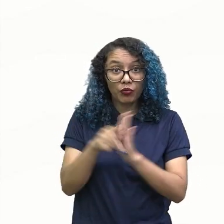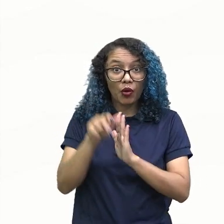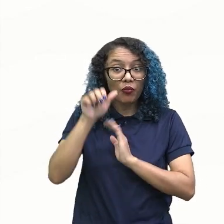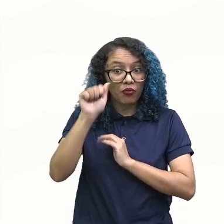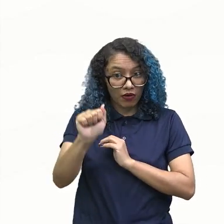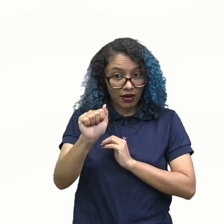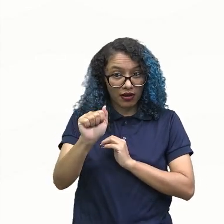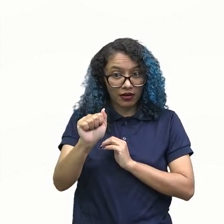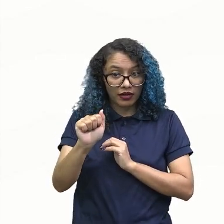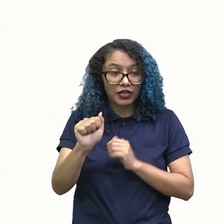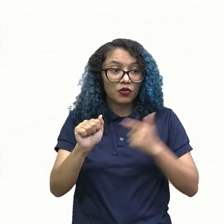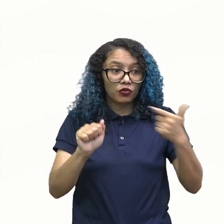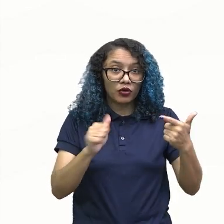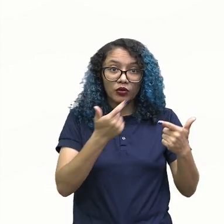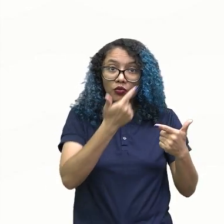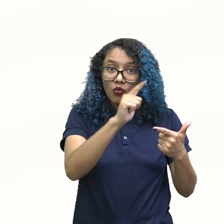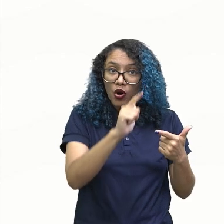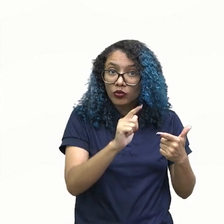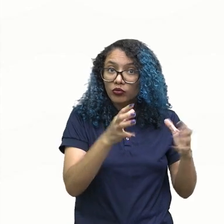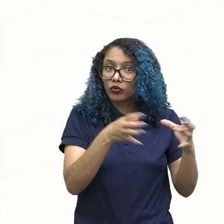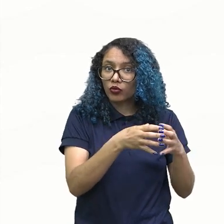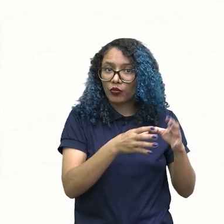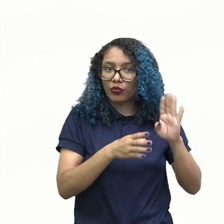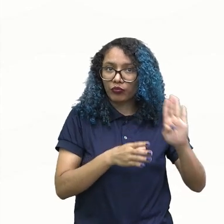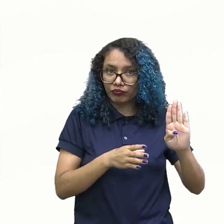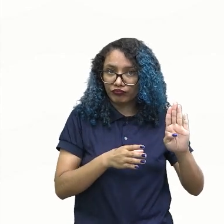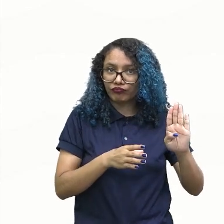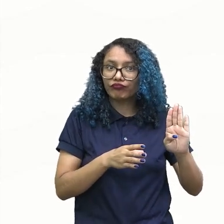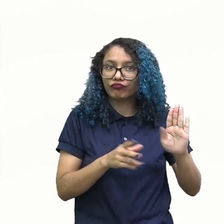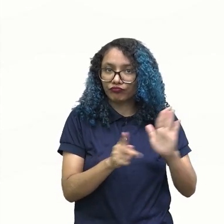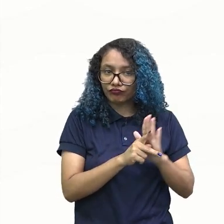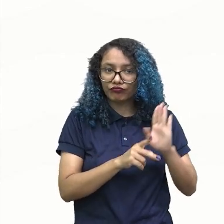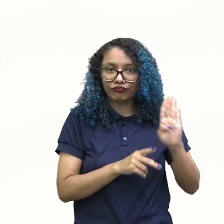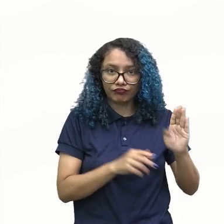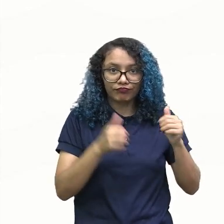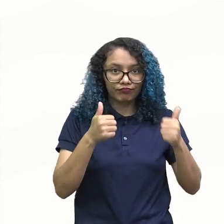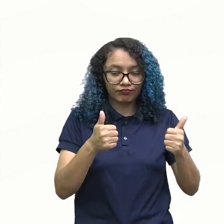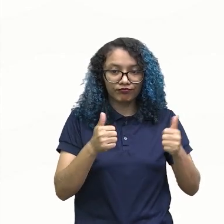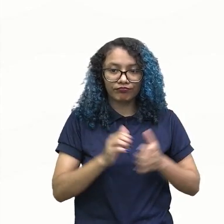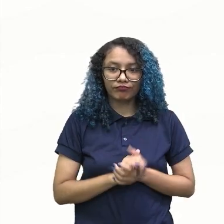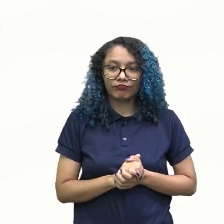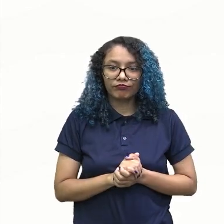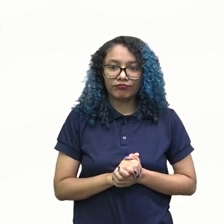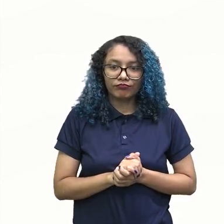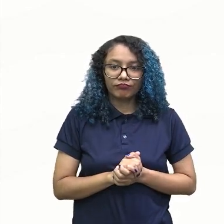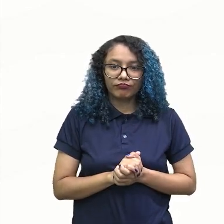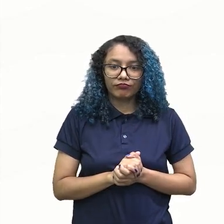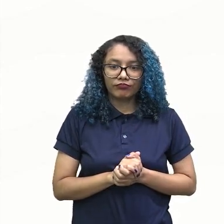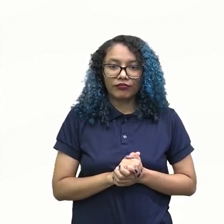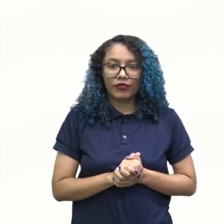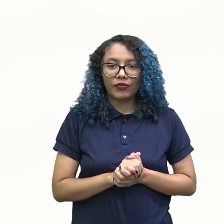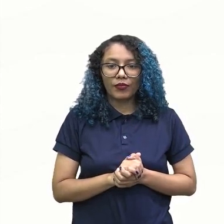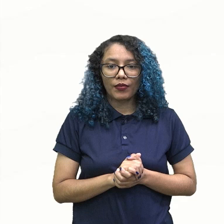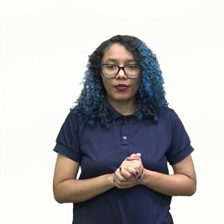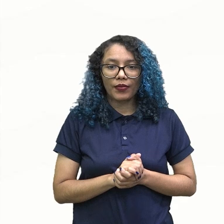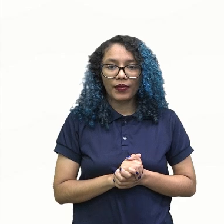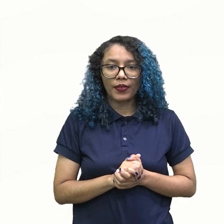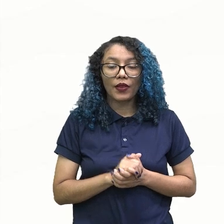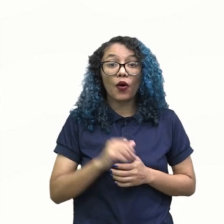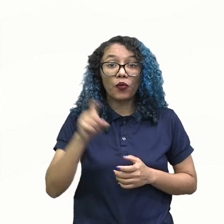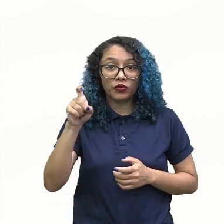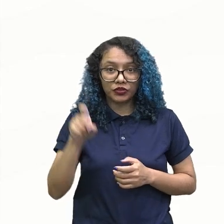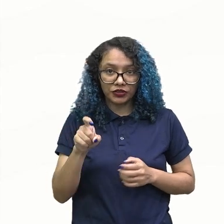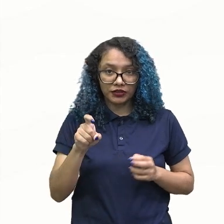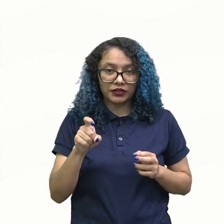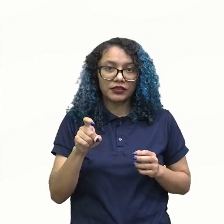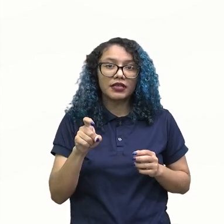conjunto. E esse 2 aqui pertence ao segundo conjunto. Tudo bem? O elemento X vai se relacionar